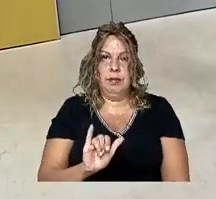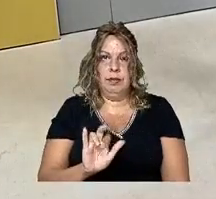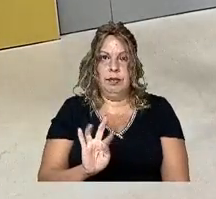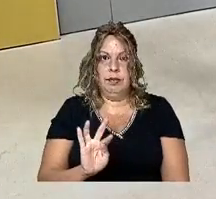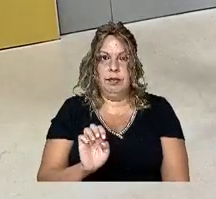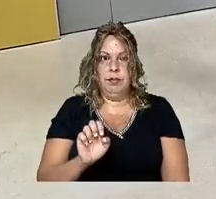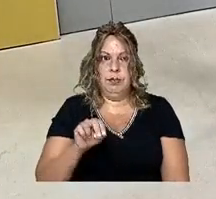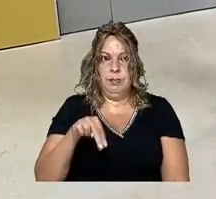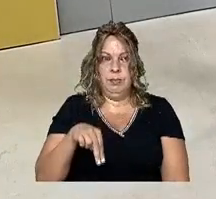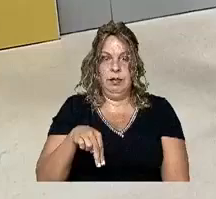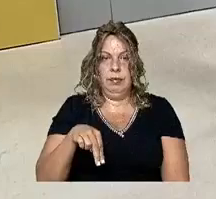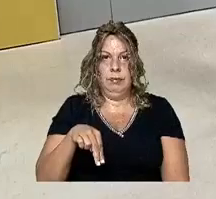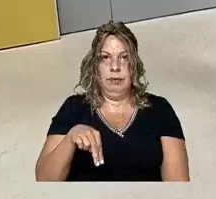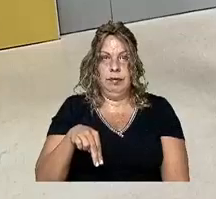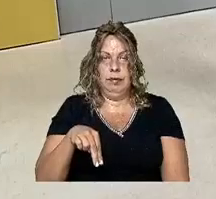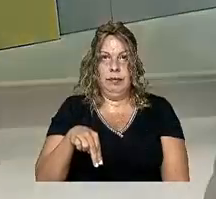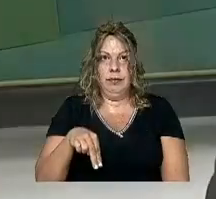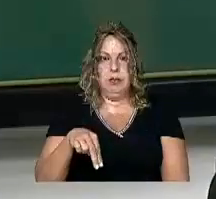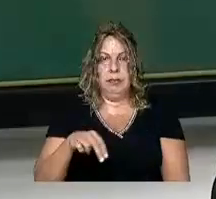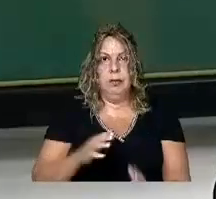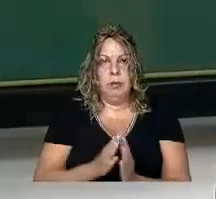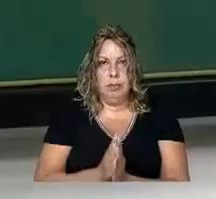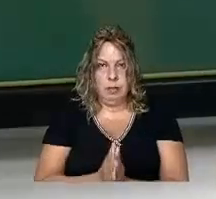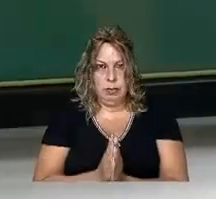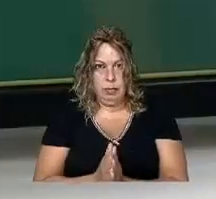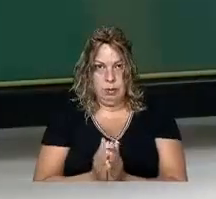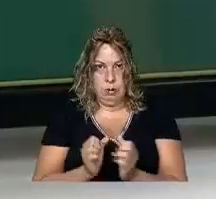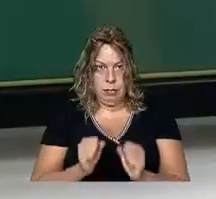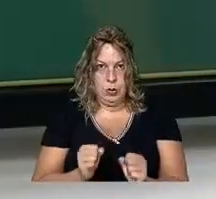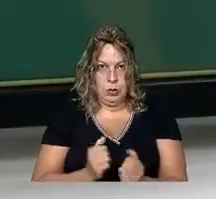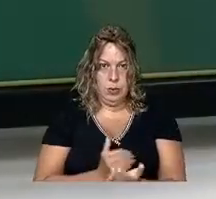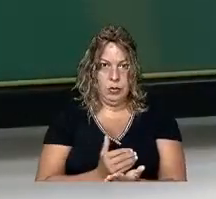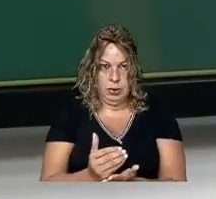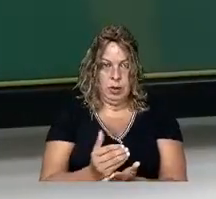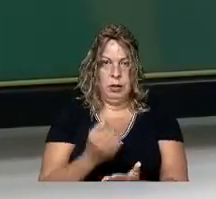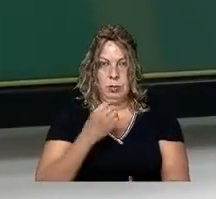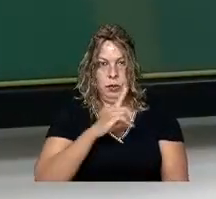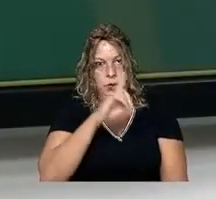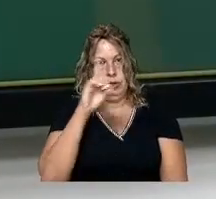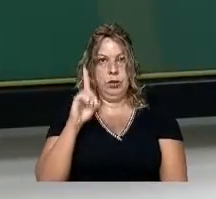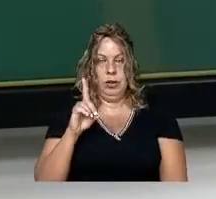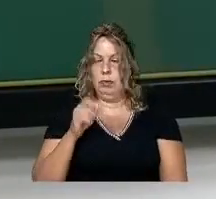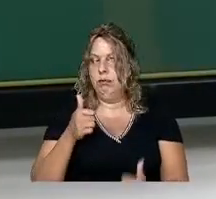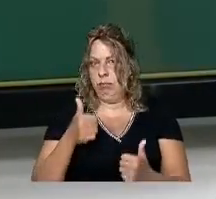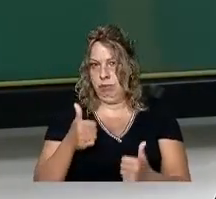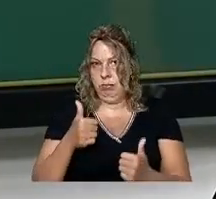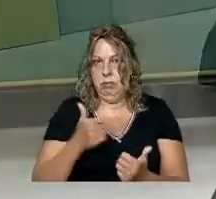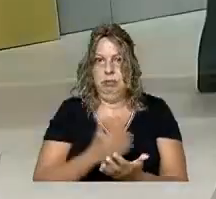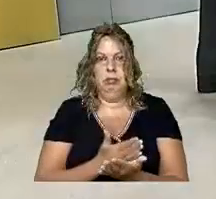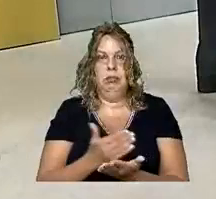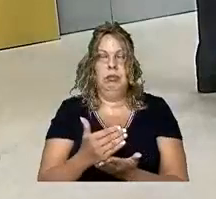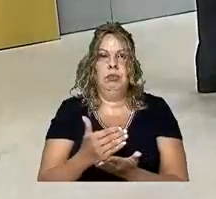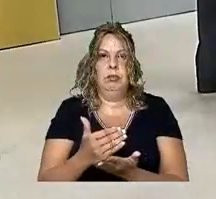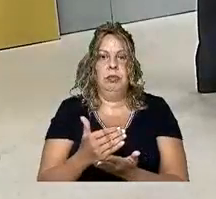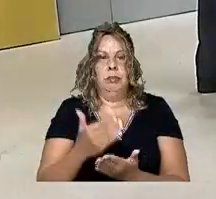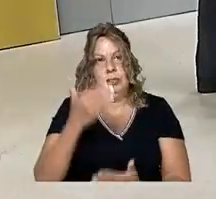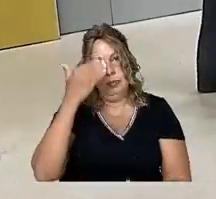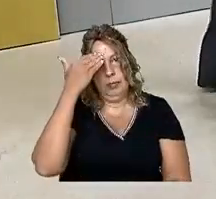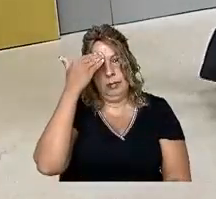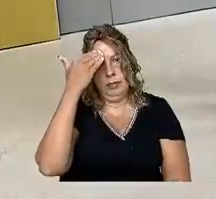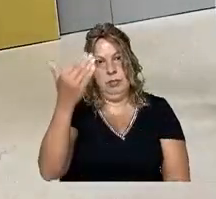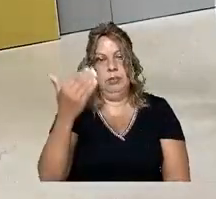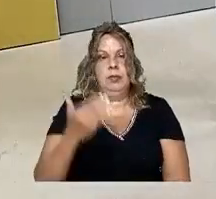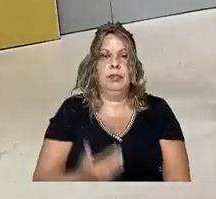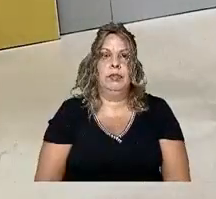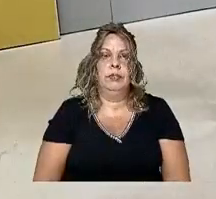pode nos autorizar. Ana, por favor, já está tudo ok? Podemos começar? Bom dia a todos, está autorizado. Podem começar. Olha aí, com muito a obrigado. Autorização